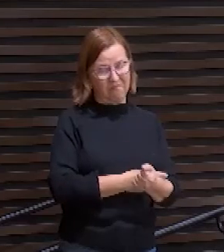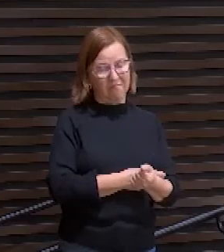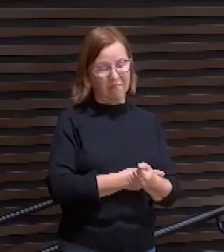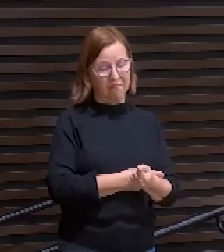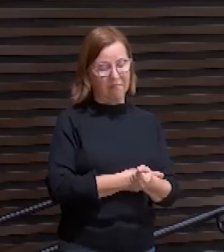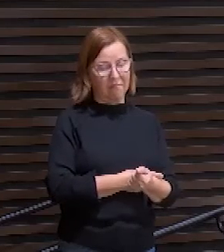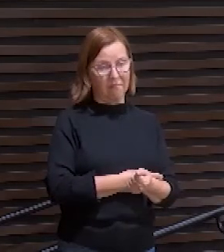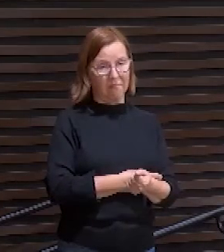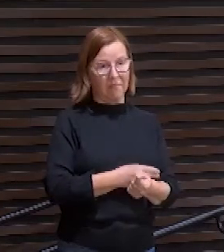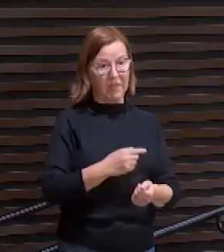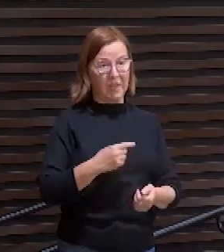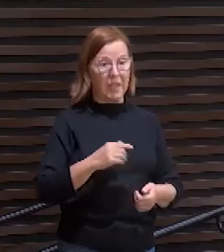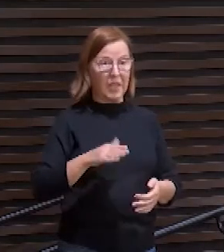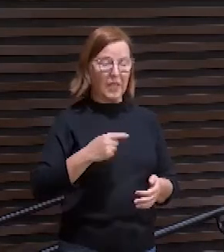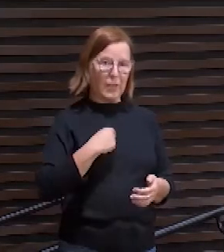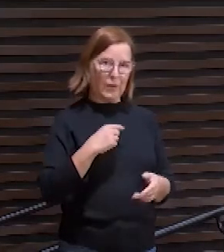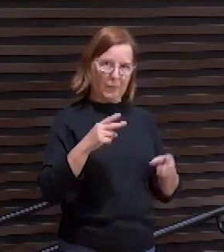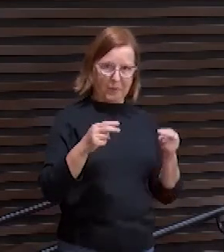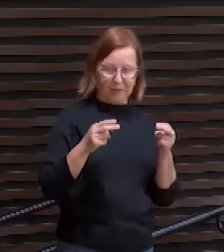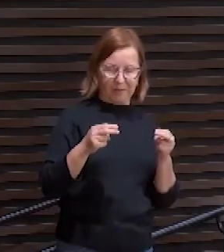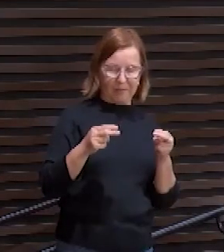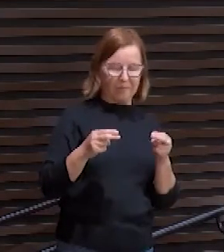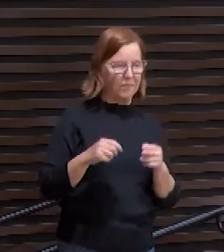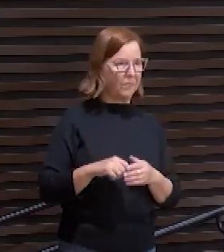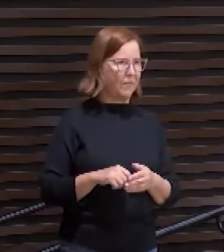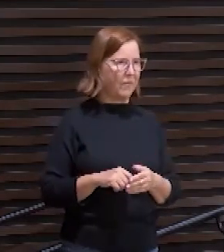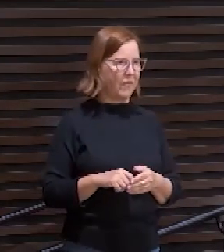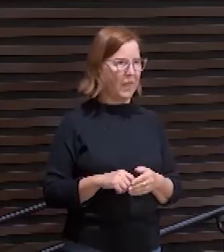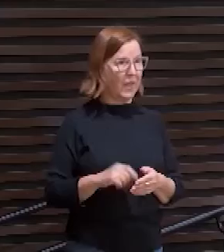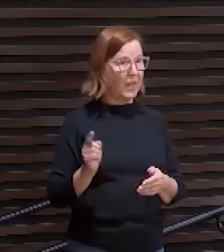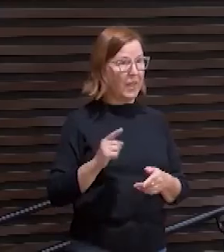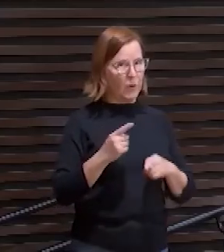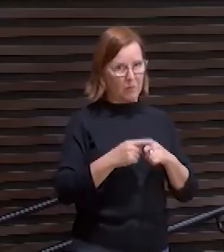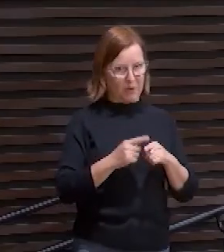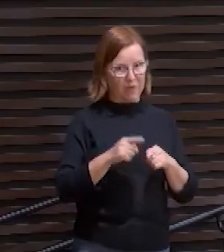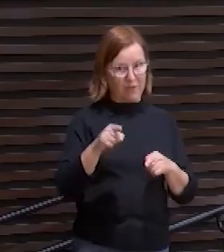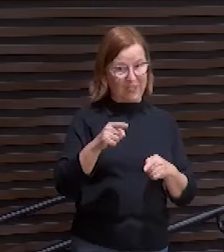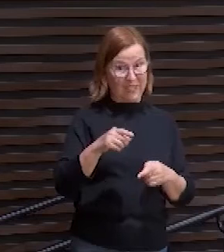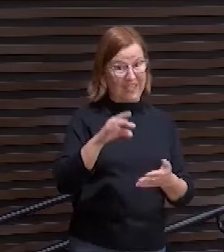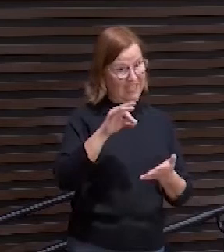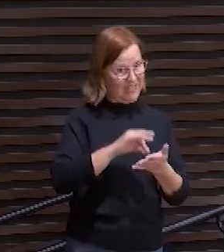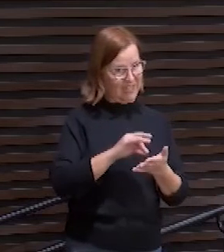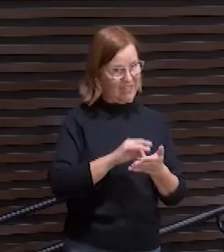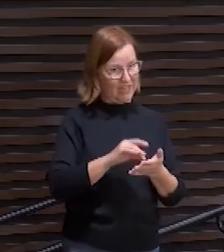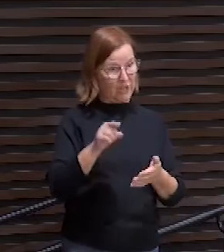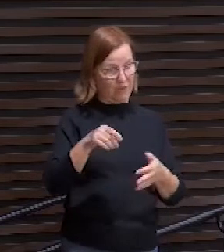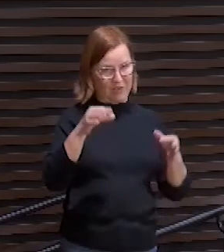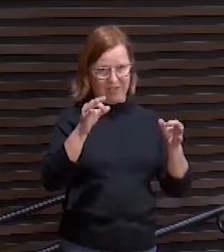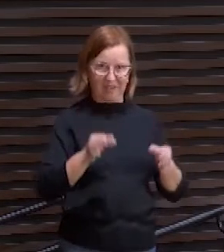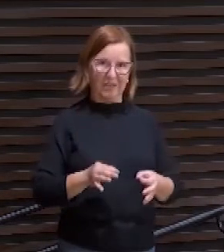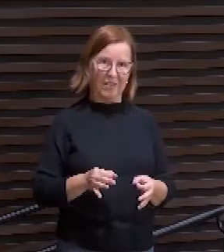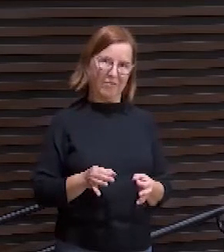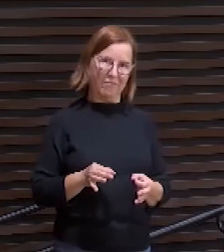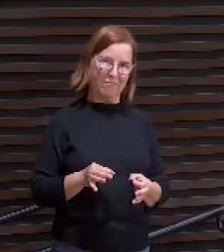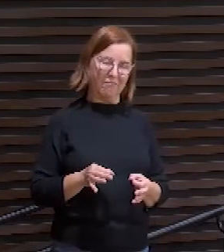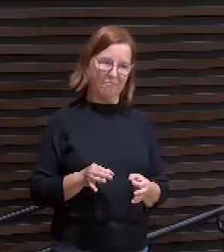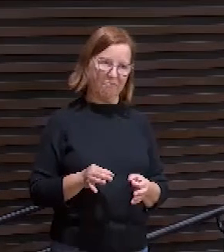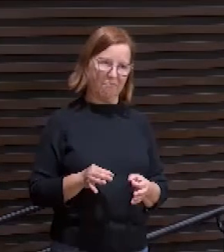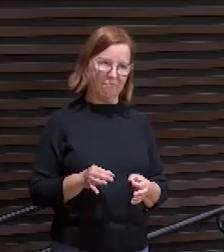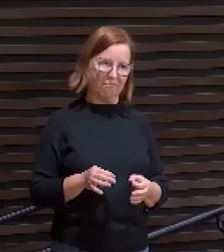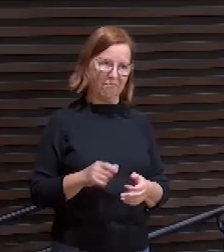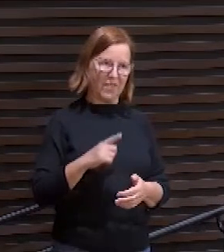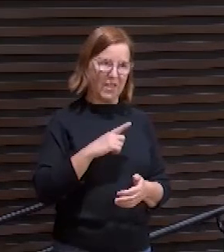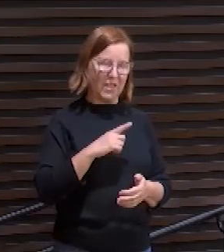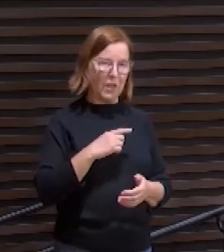faço uma observação. Aliás, não é porque você é sincero que você está certo. Tem muita